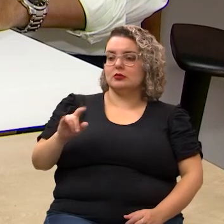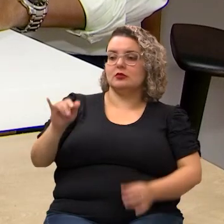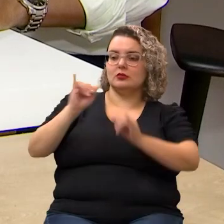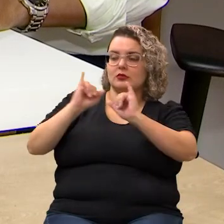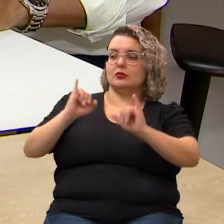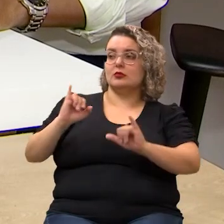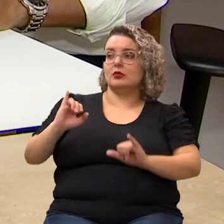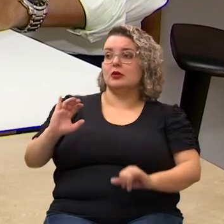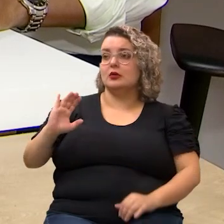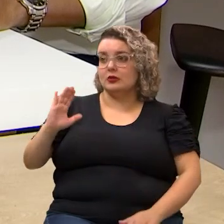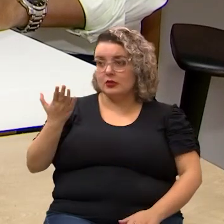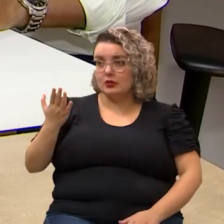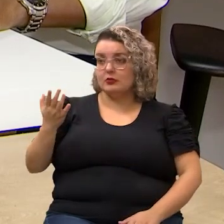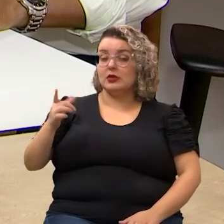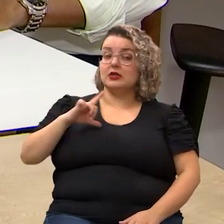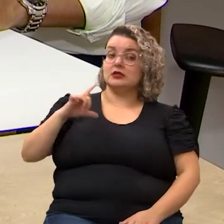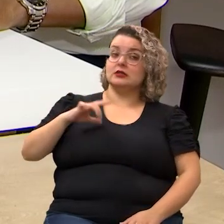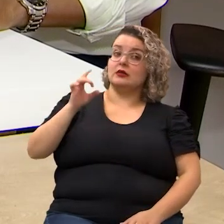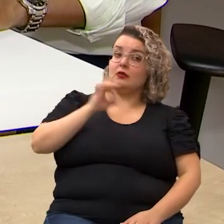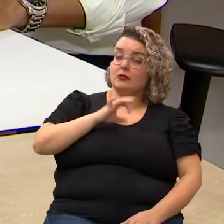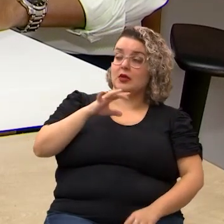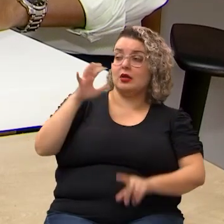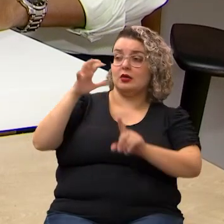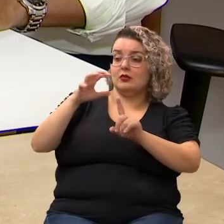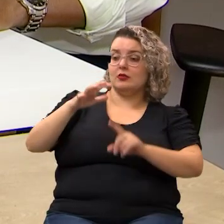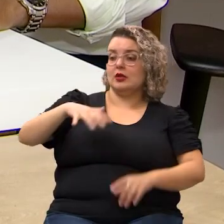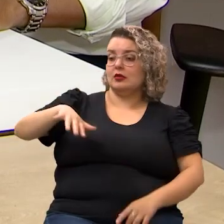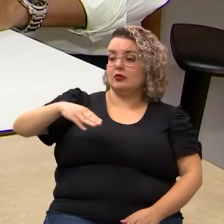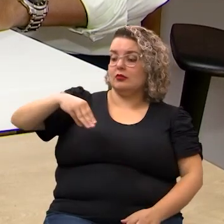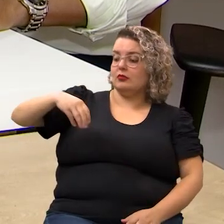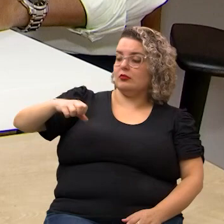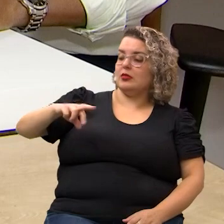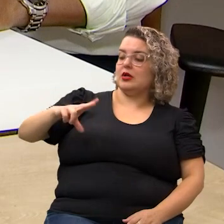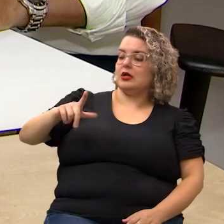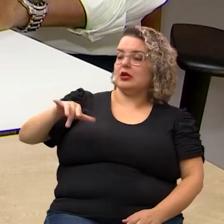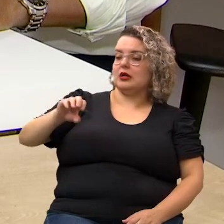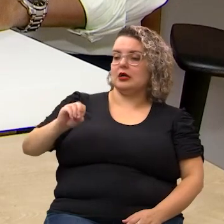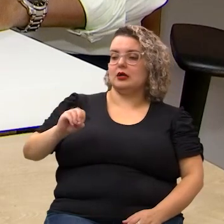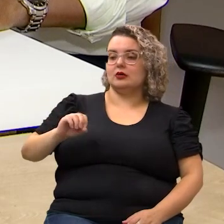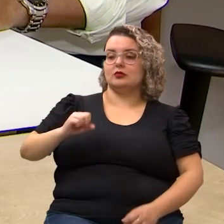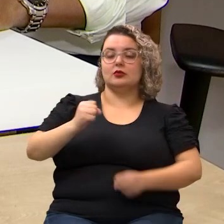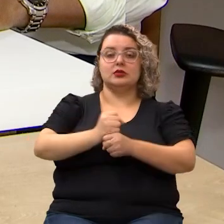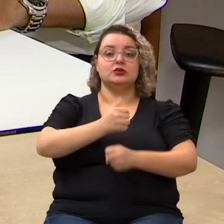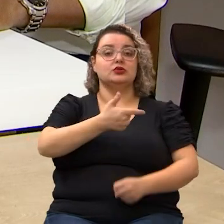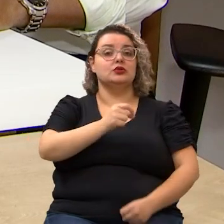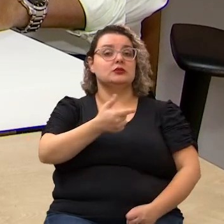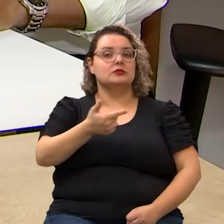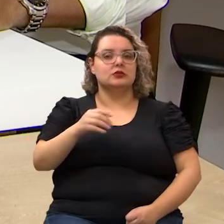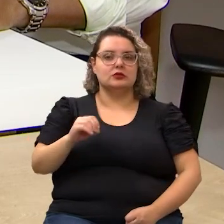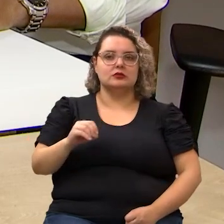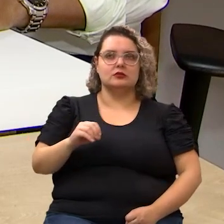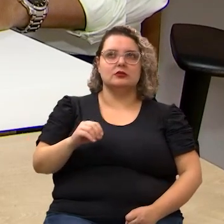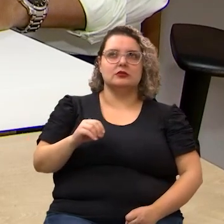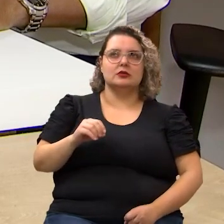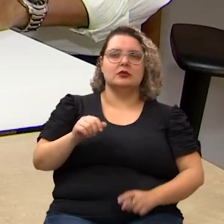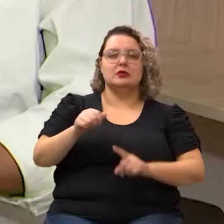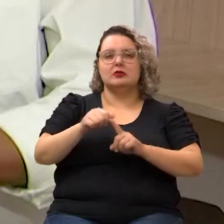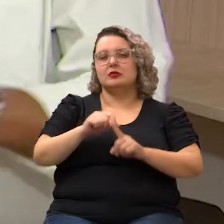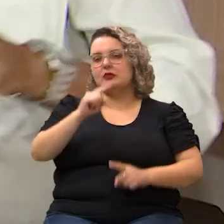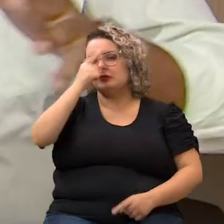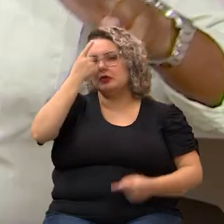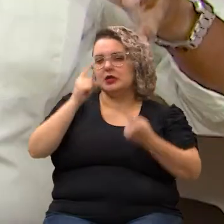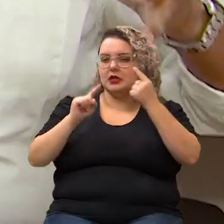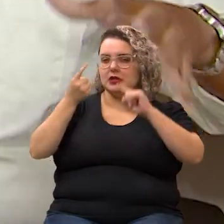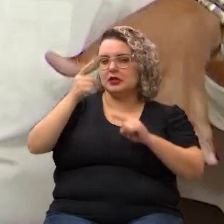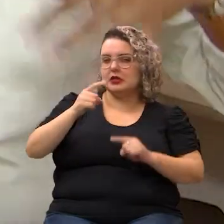news, mas foi medo que teve bastante influência no mercado? Em 2020, em fevereiro e março de 2020,